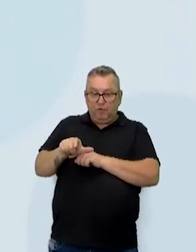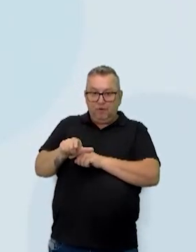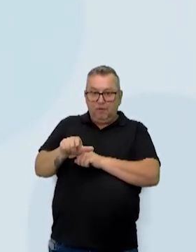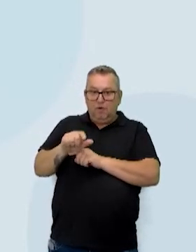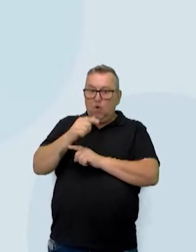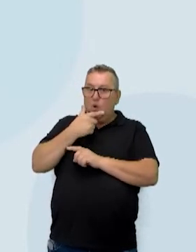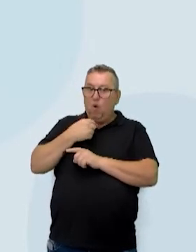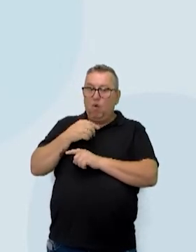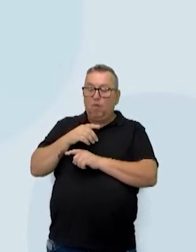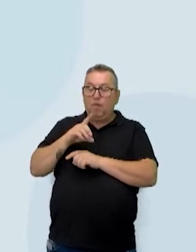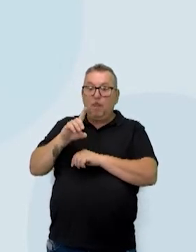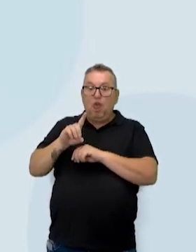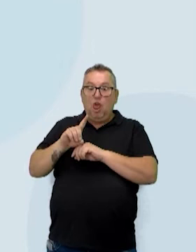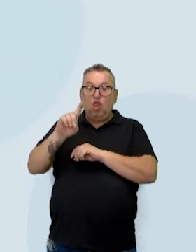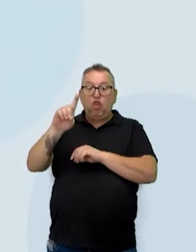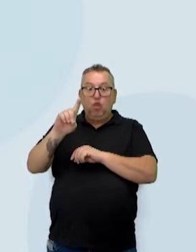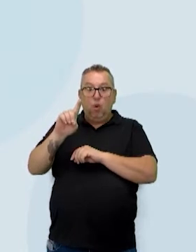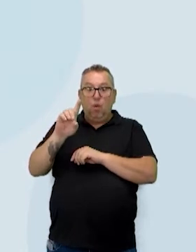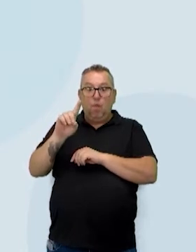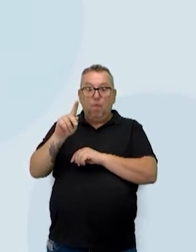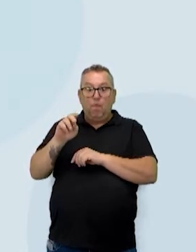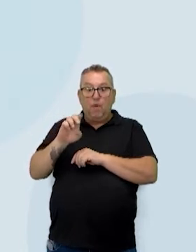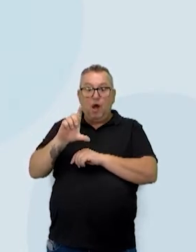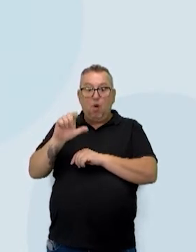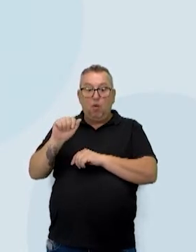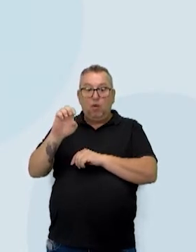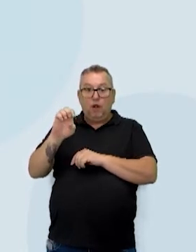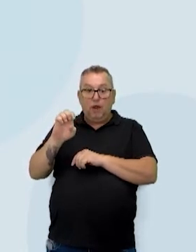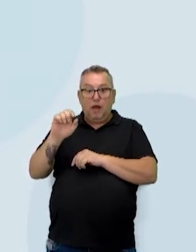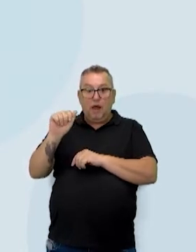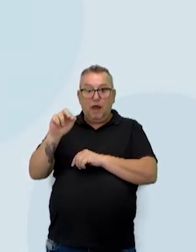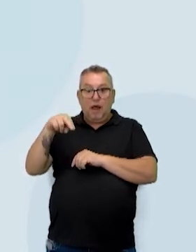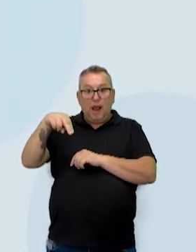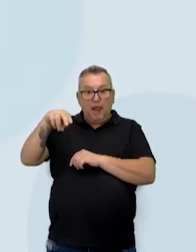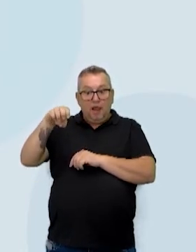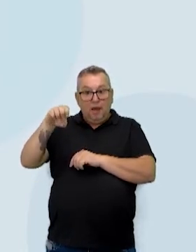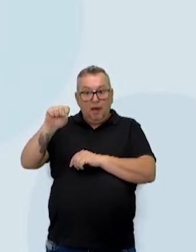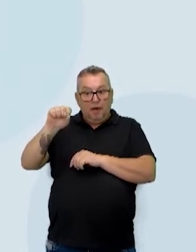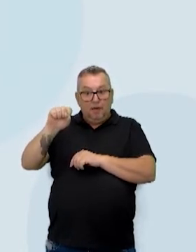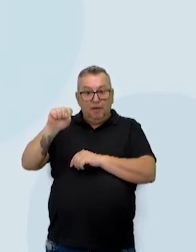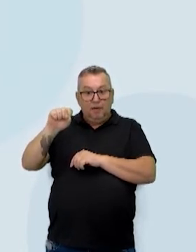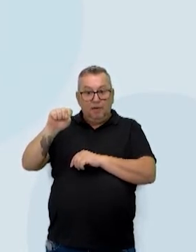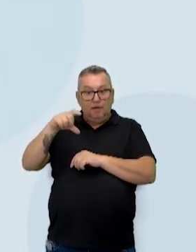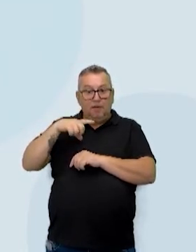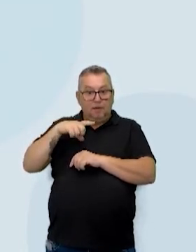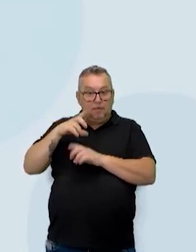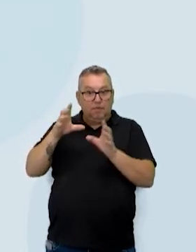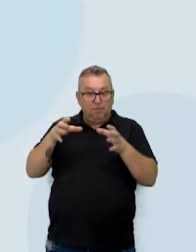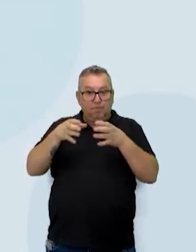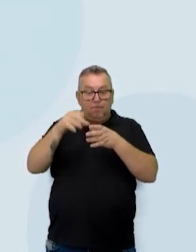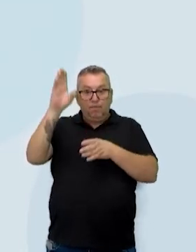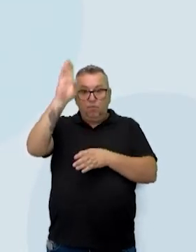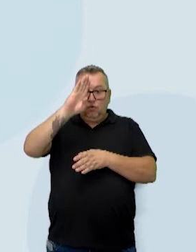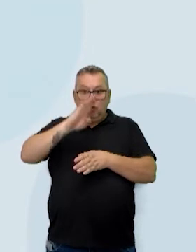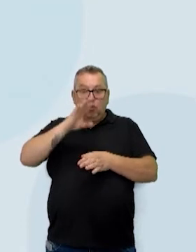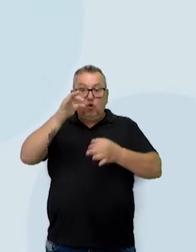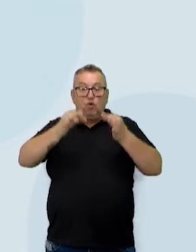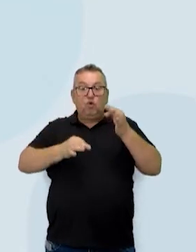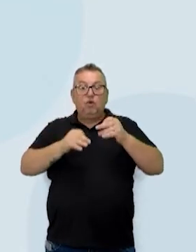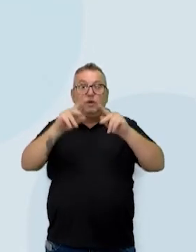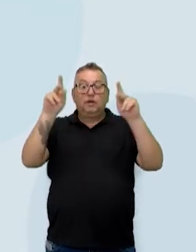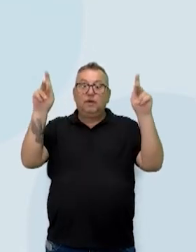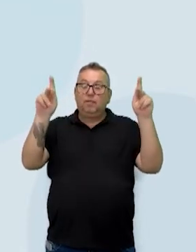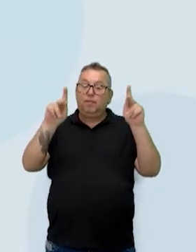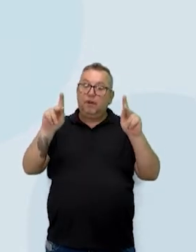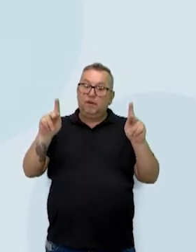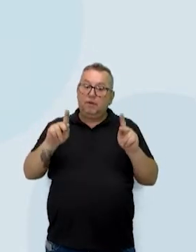grande Dom Paulo Evaristo Arnes, que acaba liderando a Comissão Brasileira de Justiça e Paz.